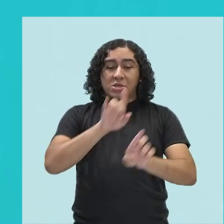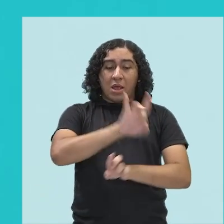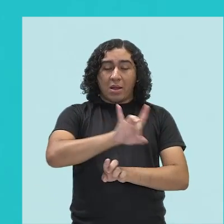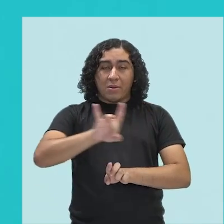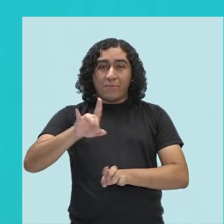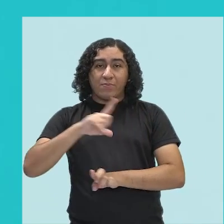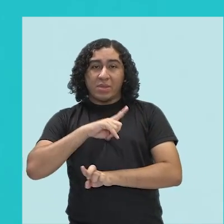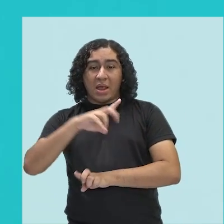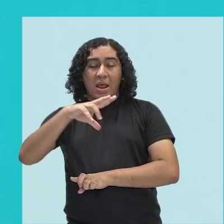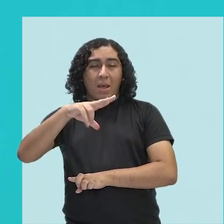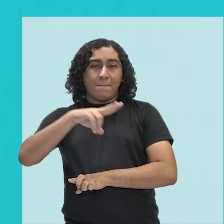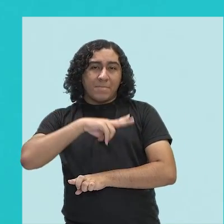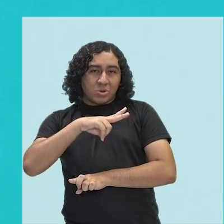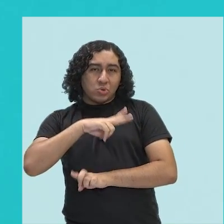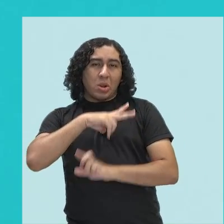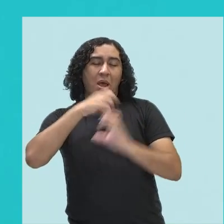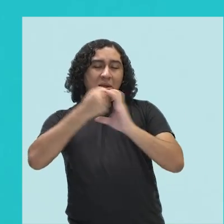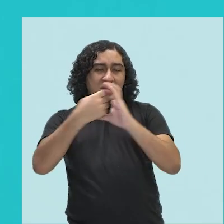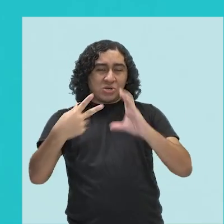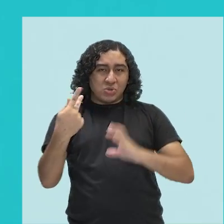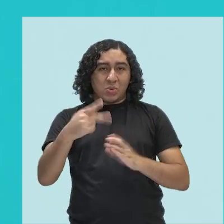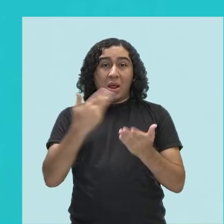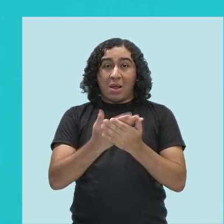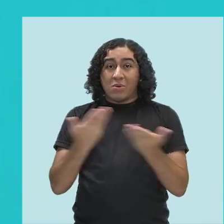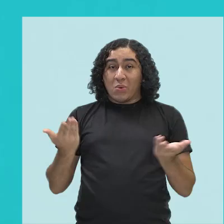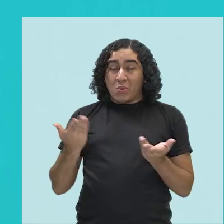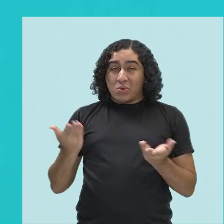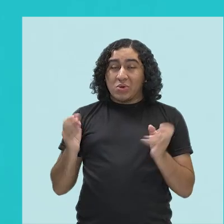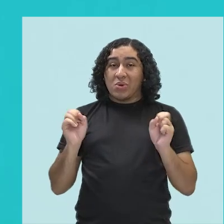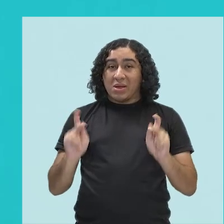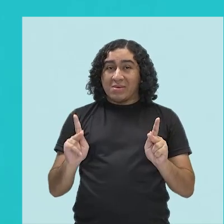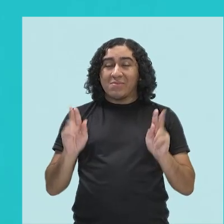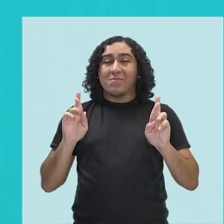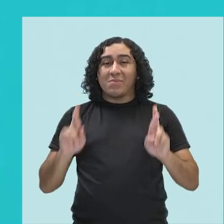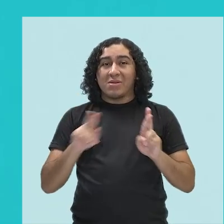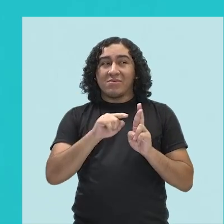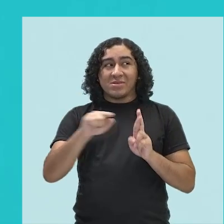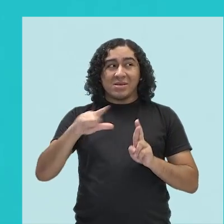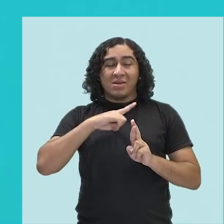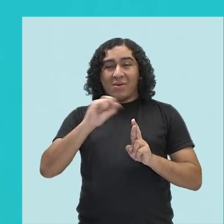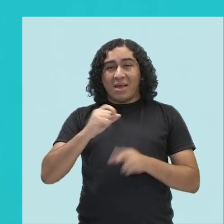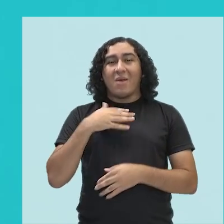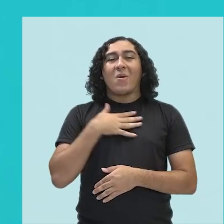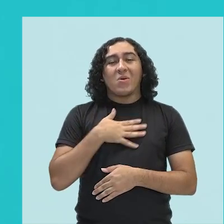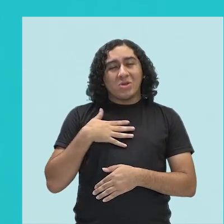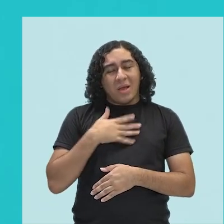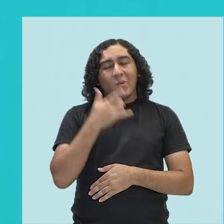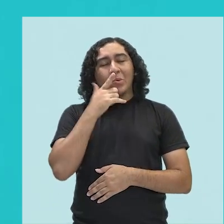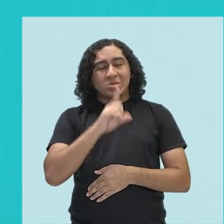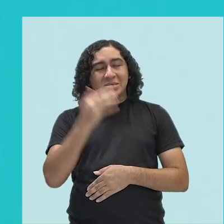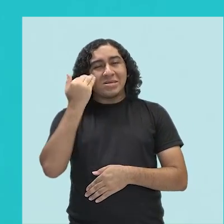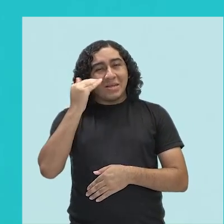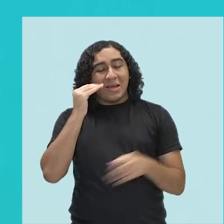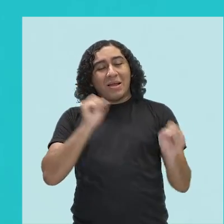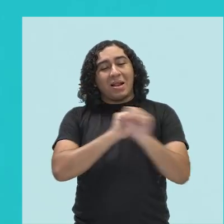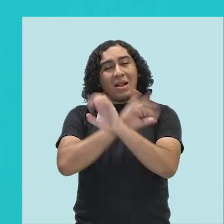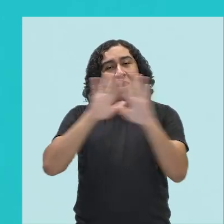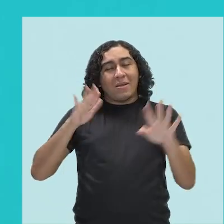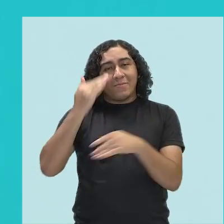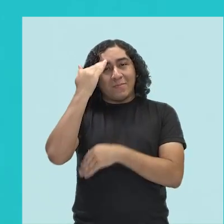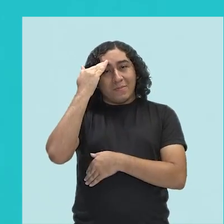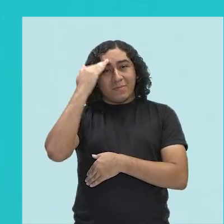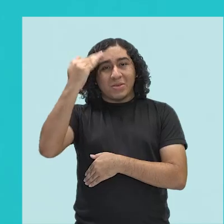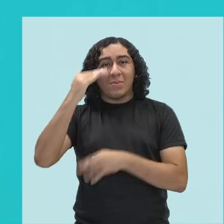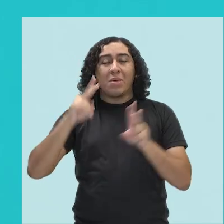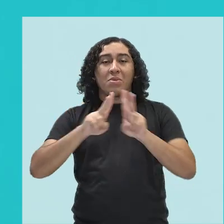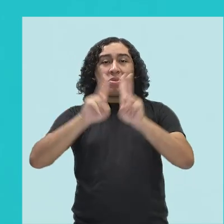sua particularidade. Essa, então, foi a nossa aula de hoje. Eu espero que vocês tenham conseguido entender, principalmente